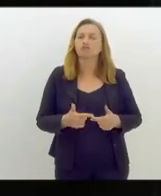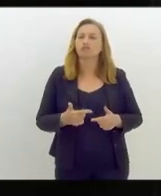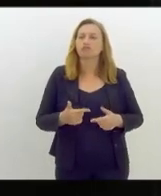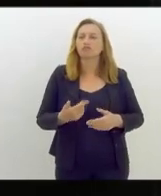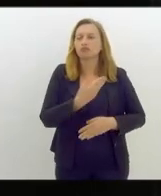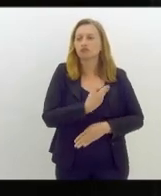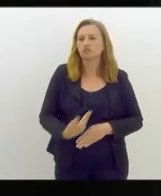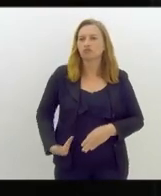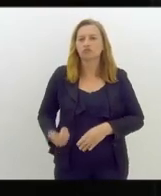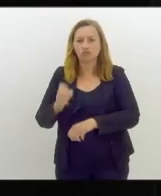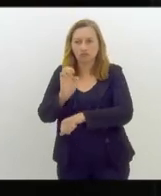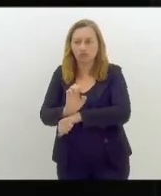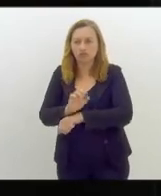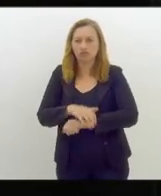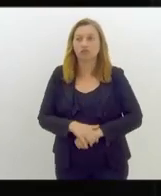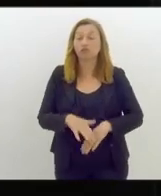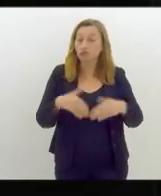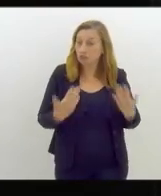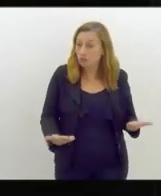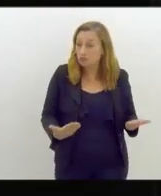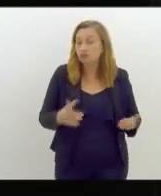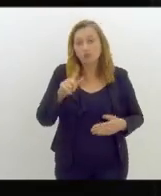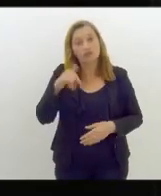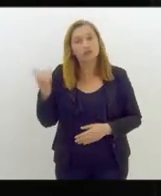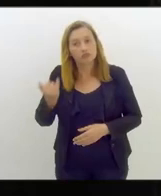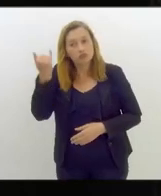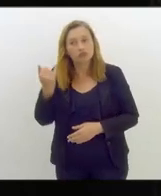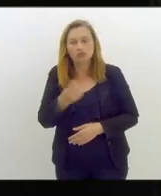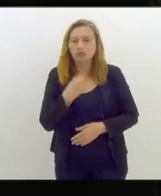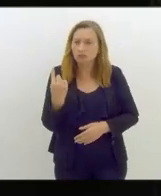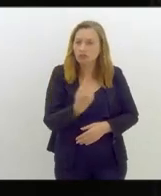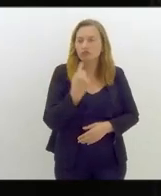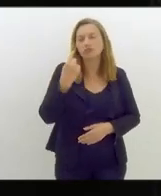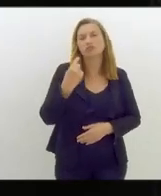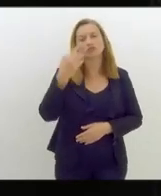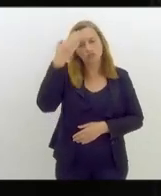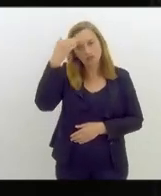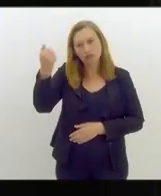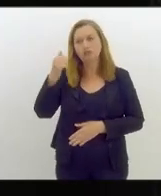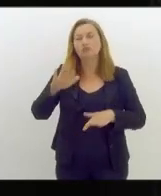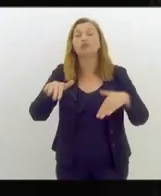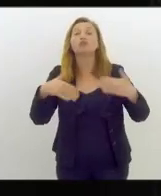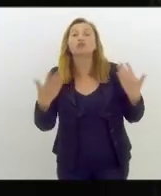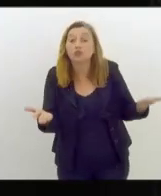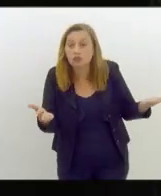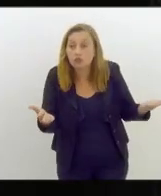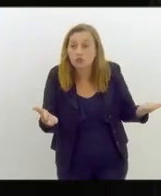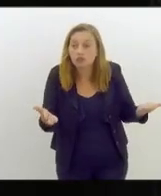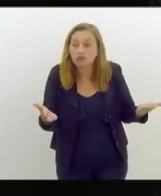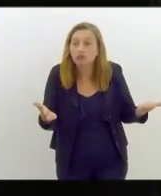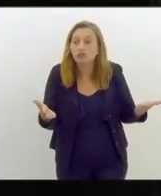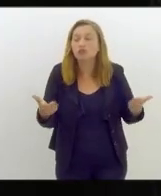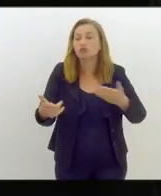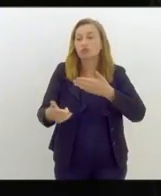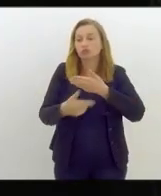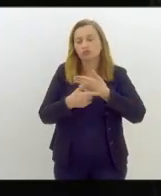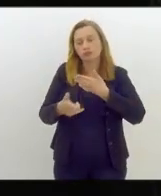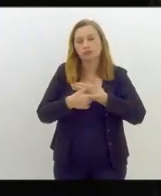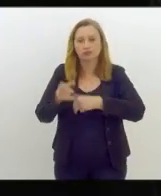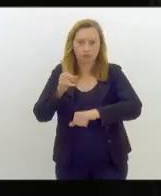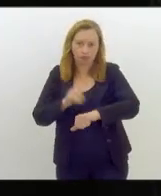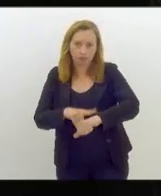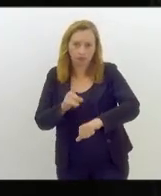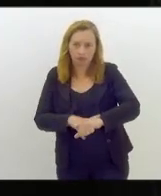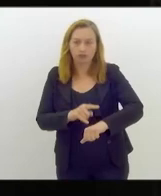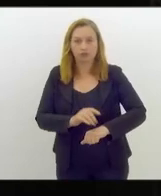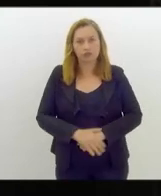governo do Estado. Então, é muito importante que nós saibamos qual é a nossa função nesse momento.